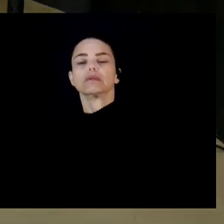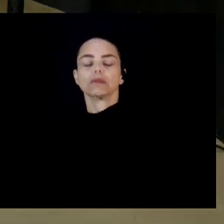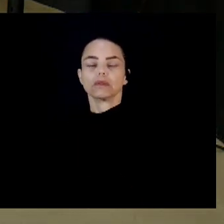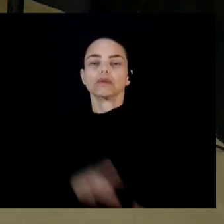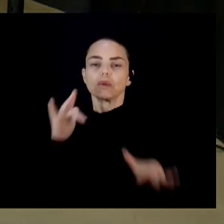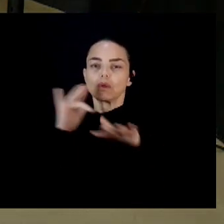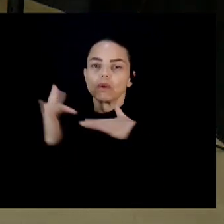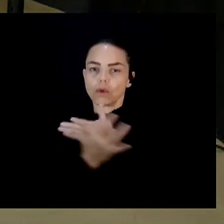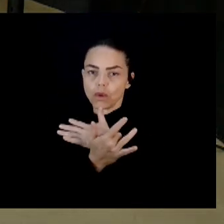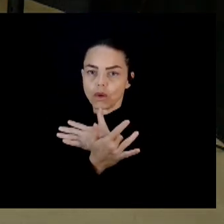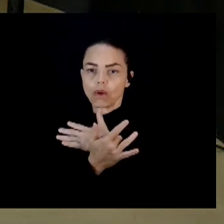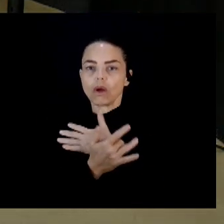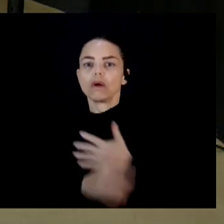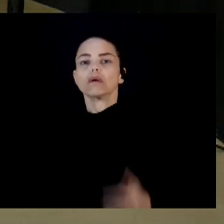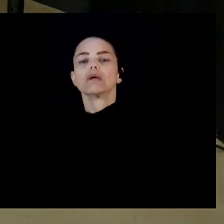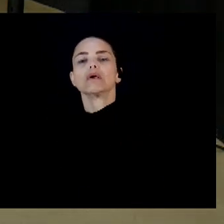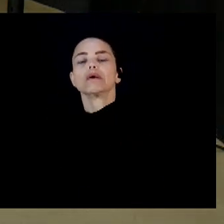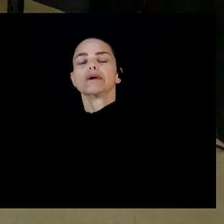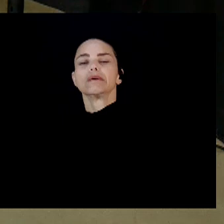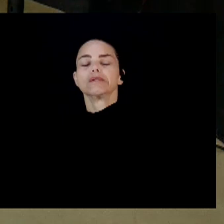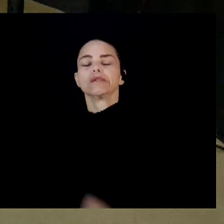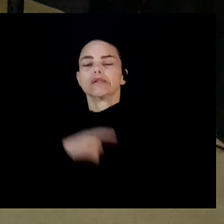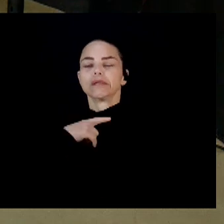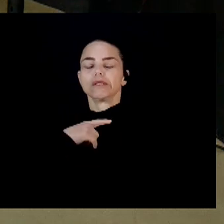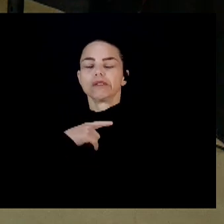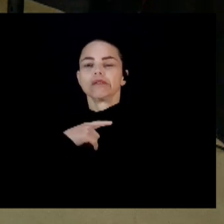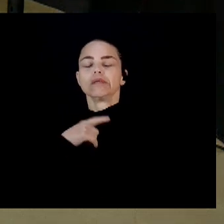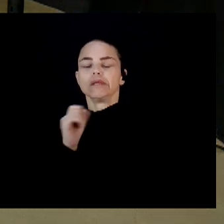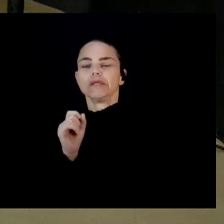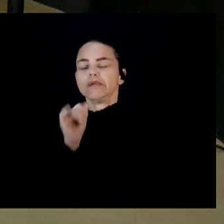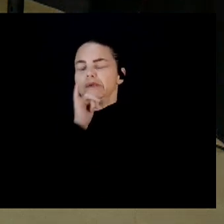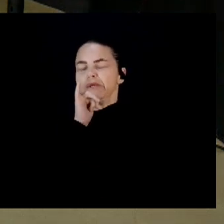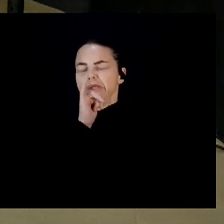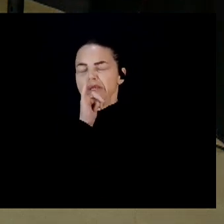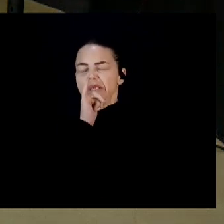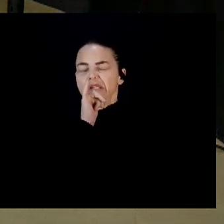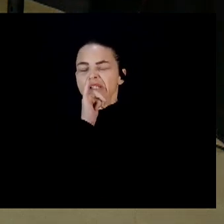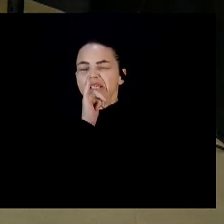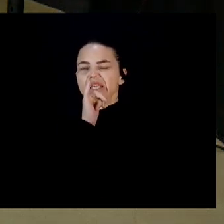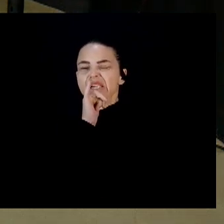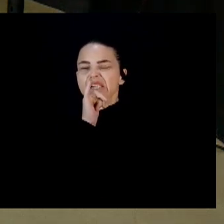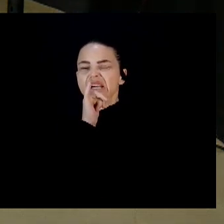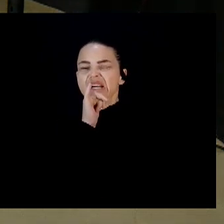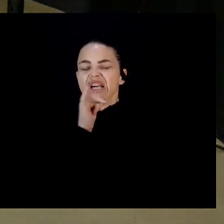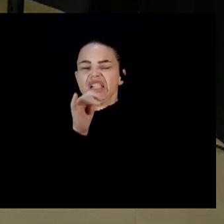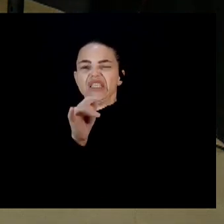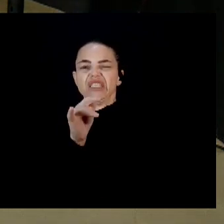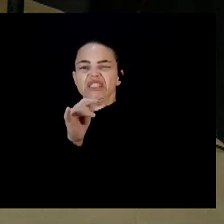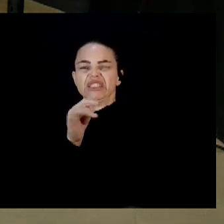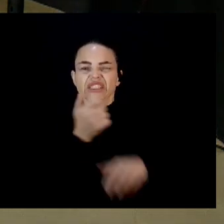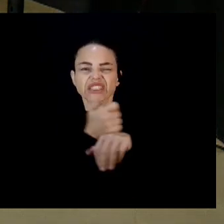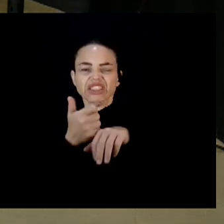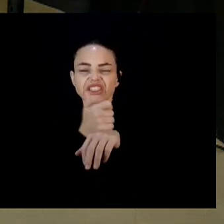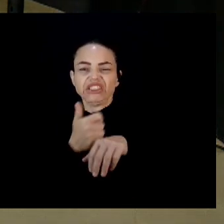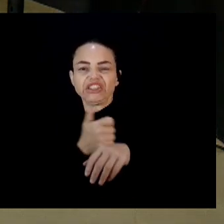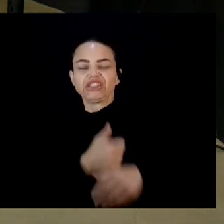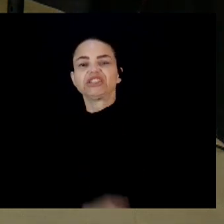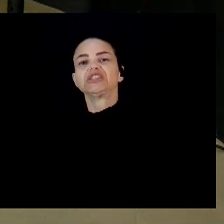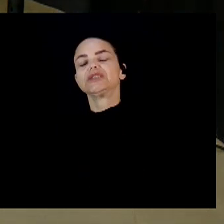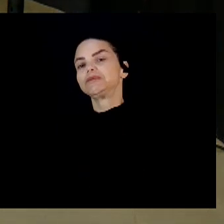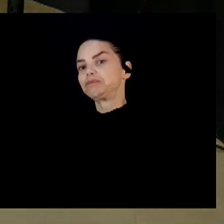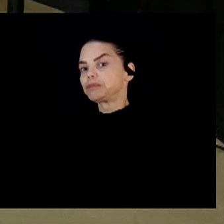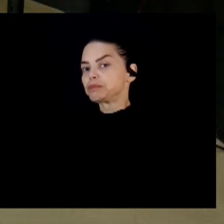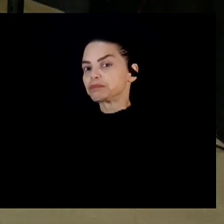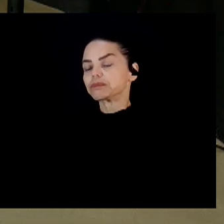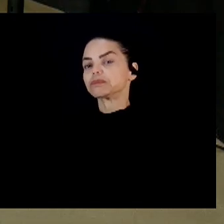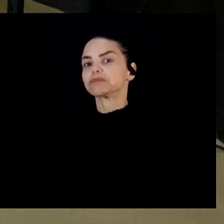sociais. E justamente falava nisso, por exemplo, ele citou esse profissional, nesse post, a